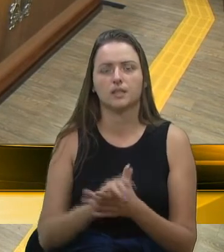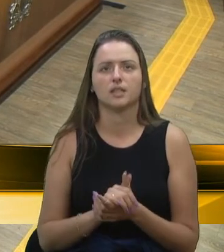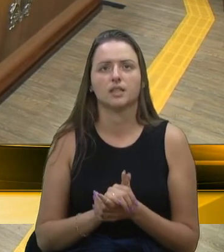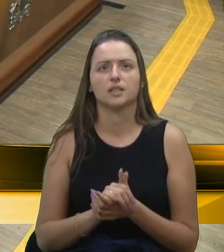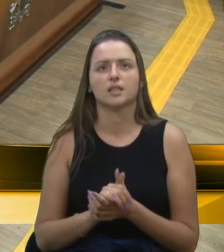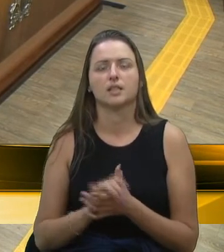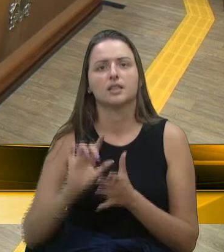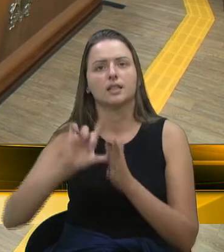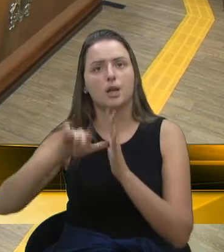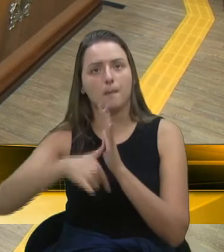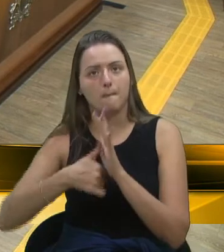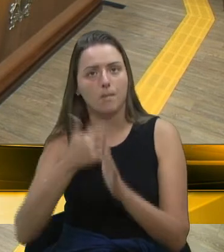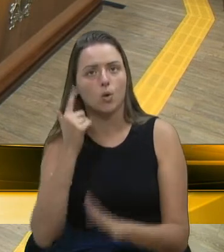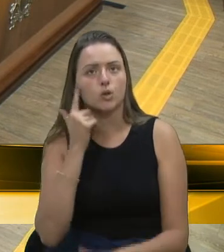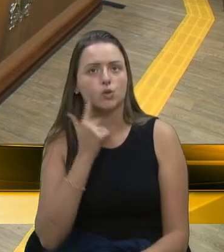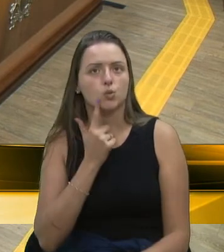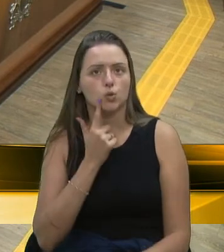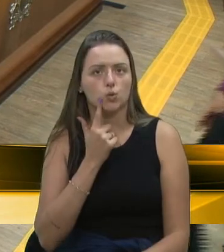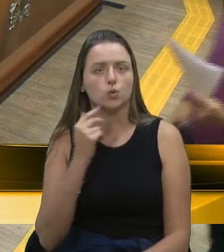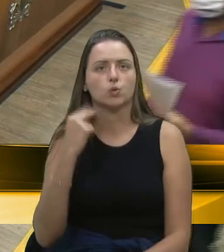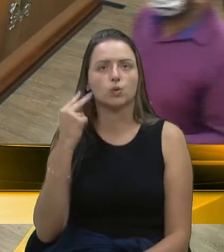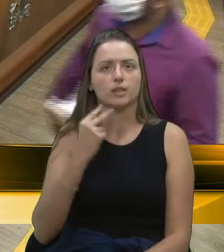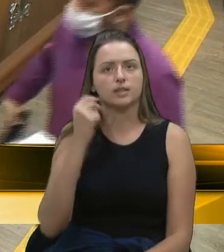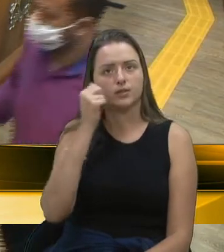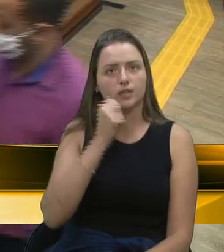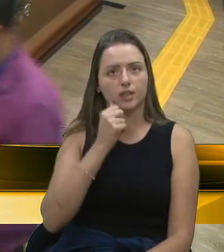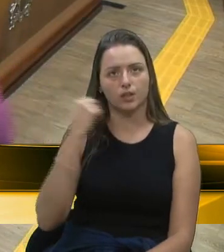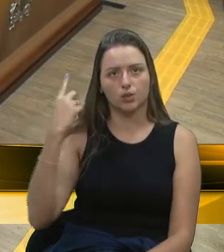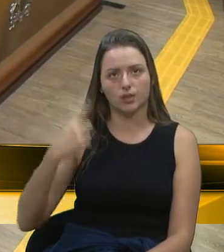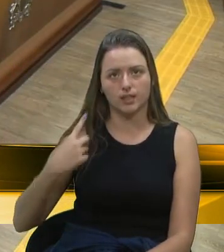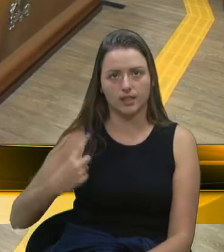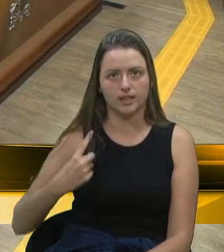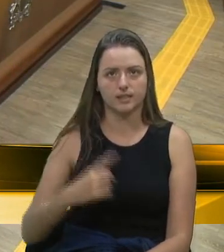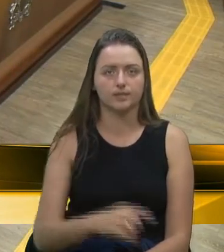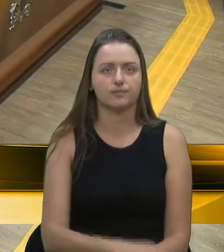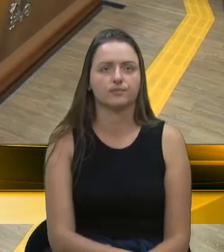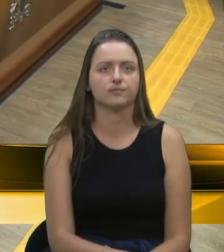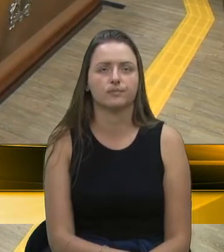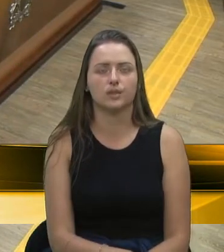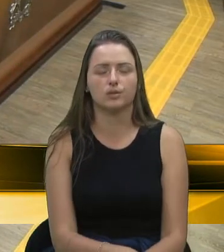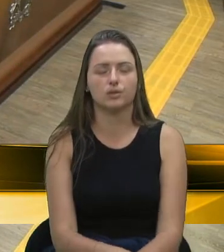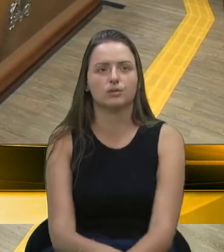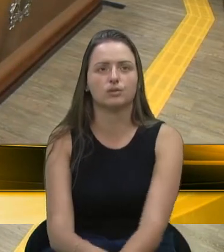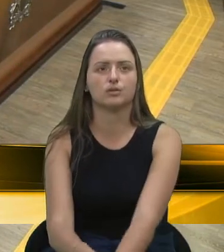após o Lucas, vereadora Denise, de forma remota.